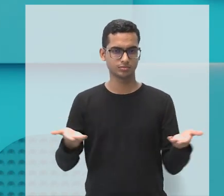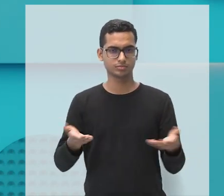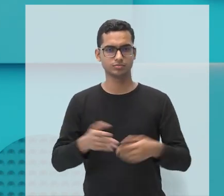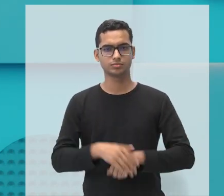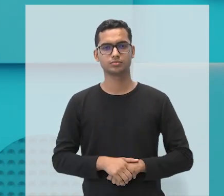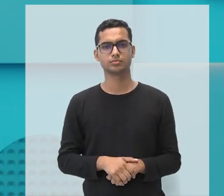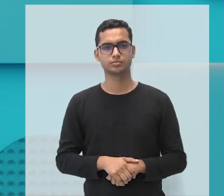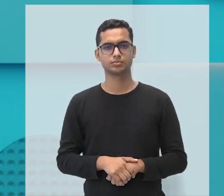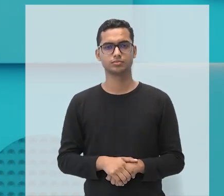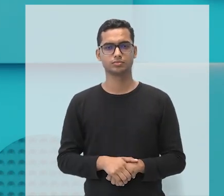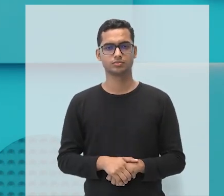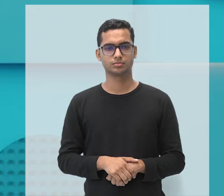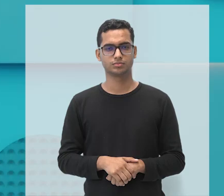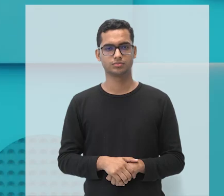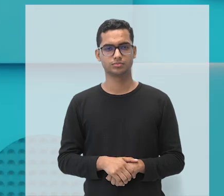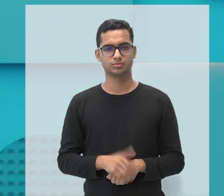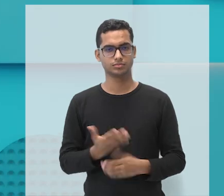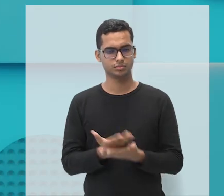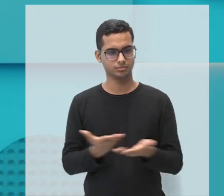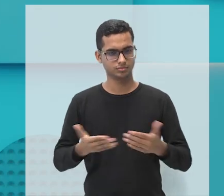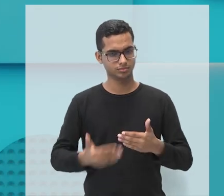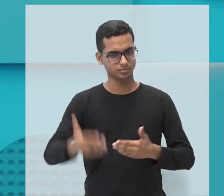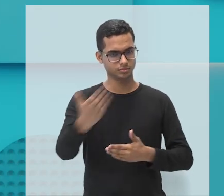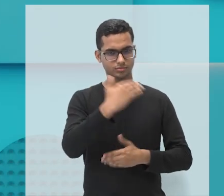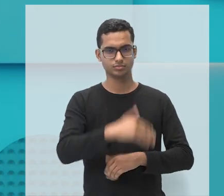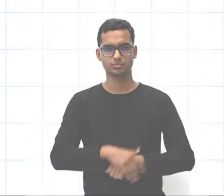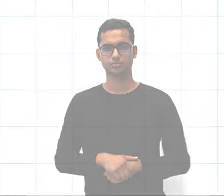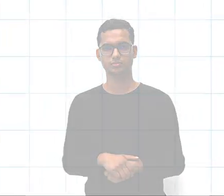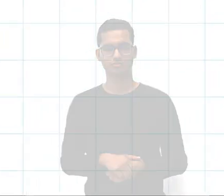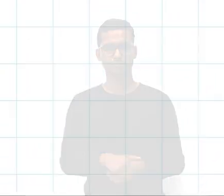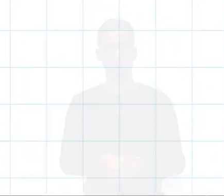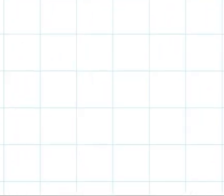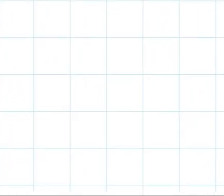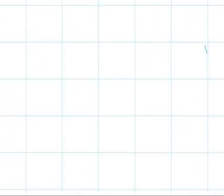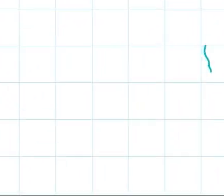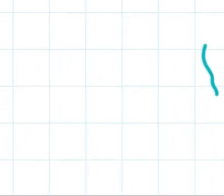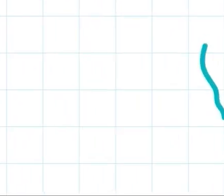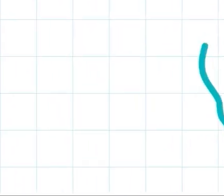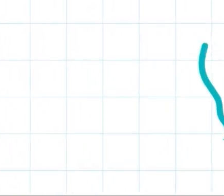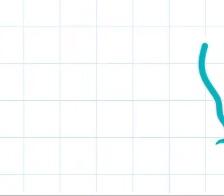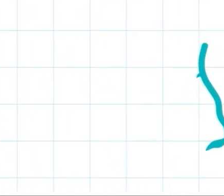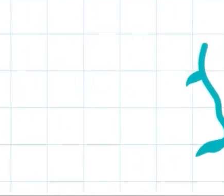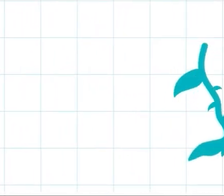Bom, sem mais delongas, vamos de aula? Vamos lá!